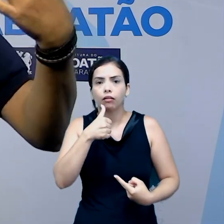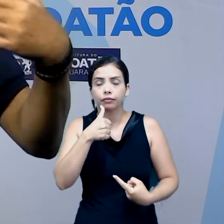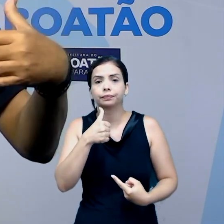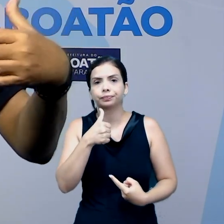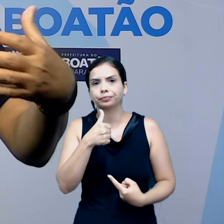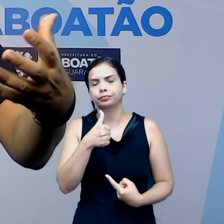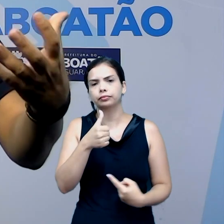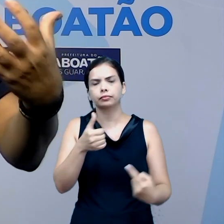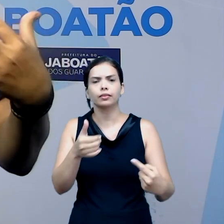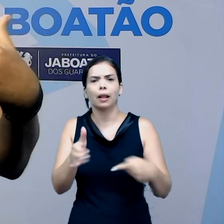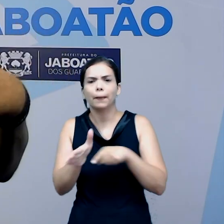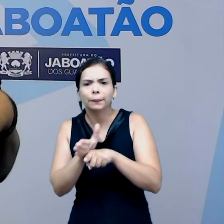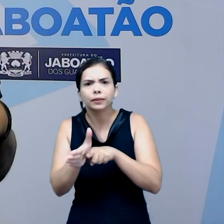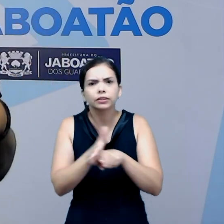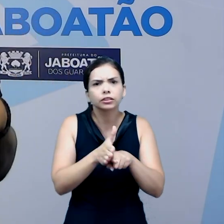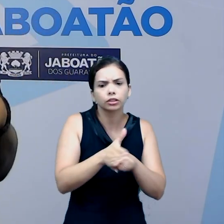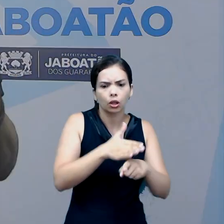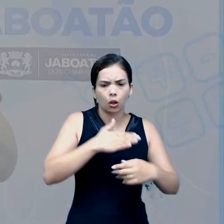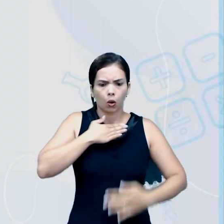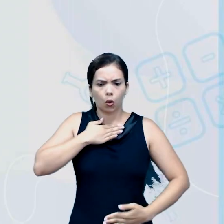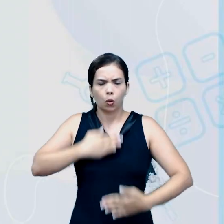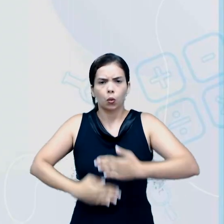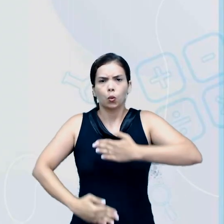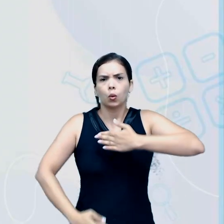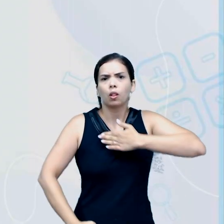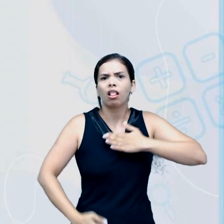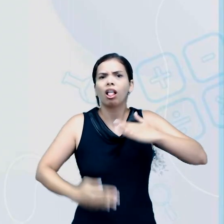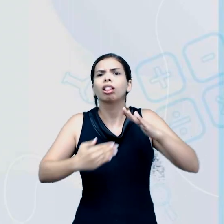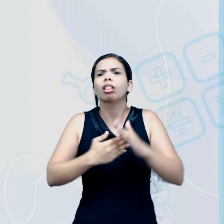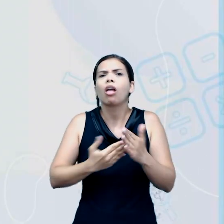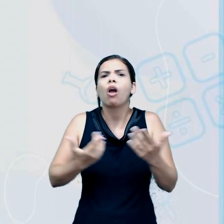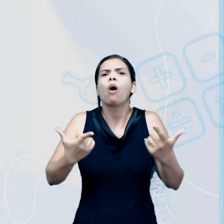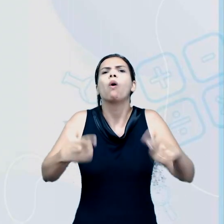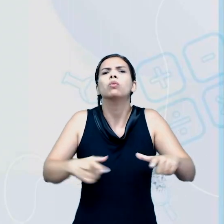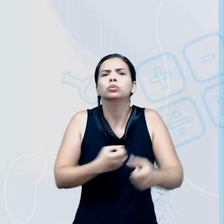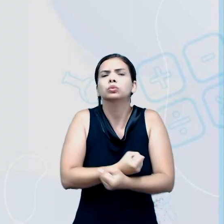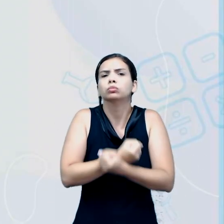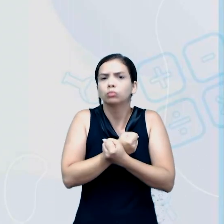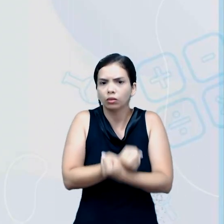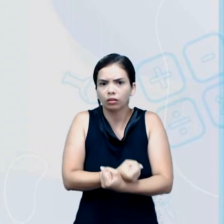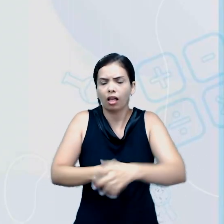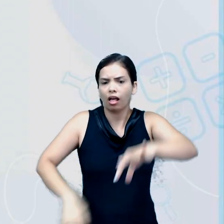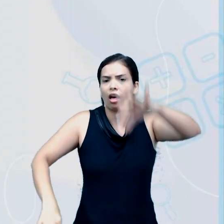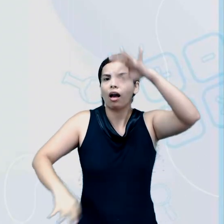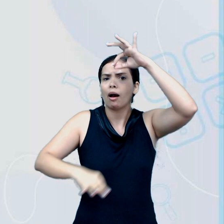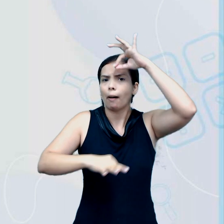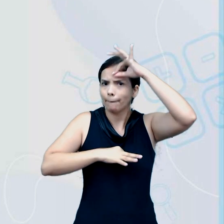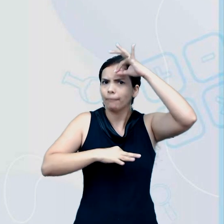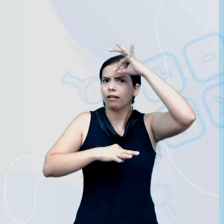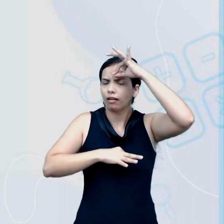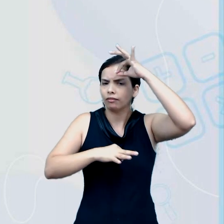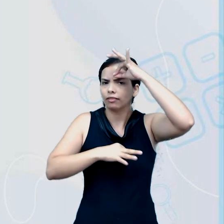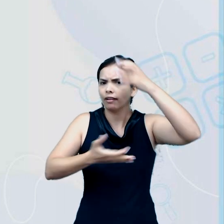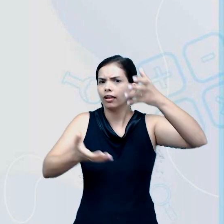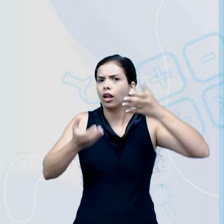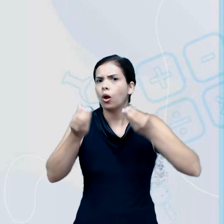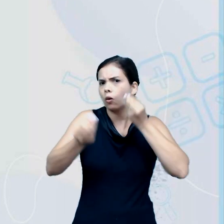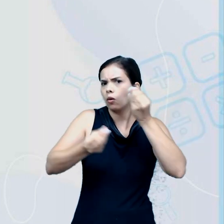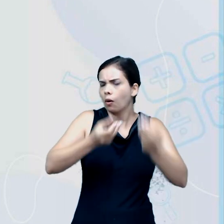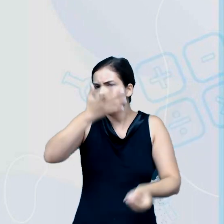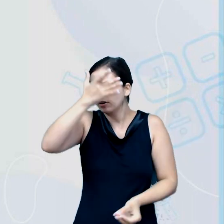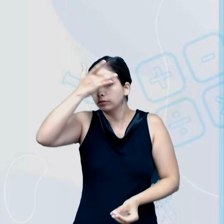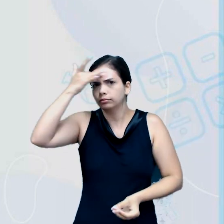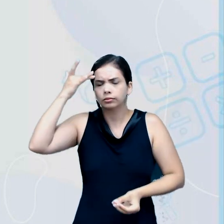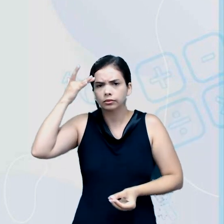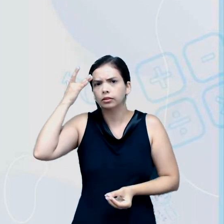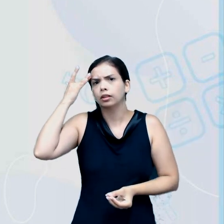a pesquisa dela é sobre os limites do corpo mas nessa Performance em particular ela queria ver também como é que as pessoas